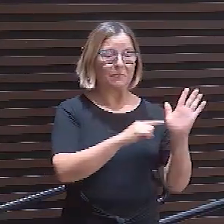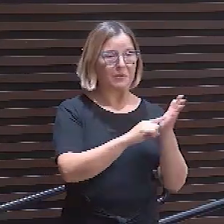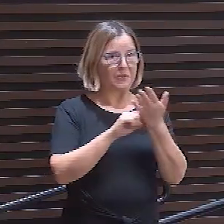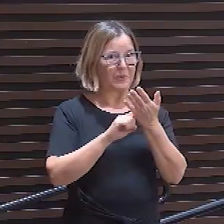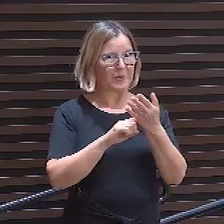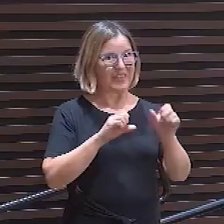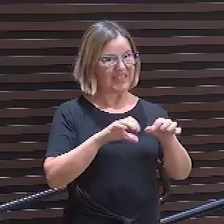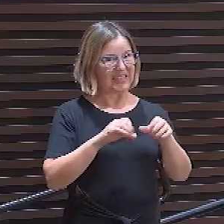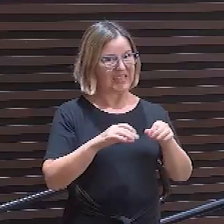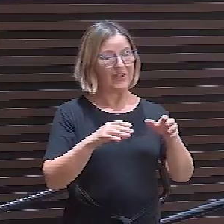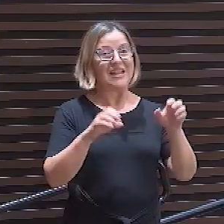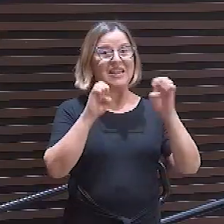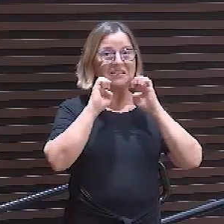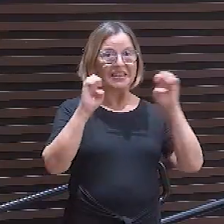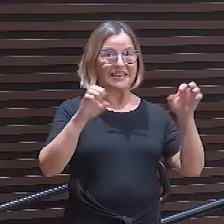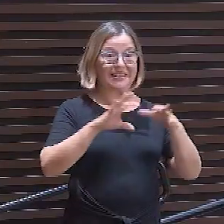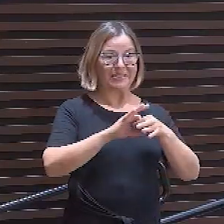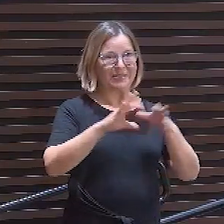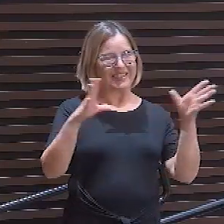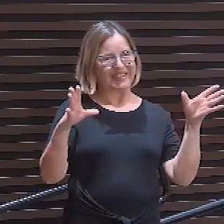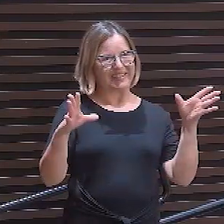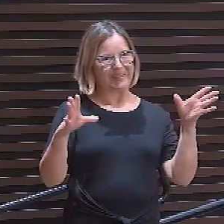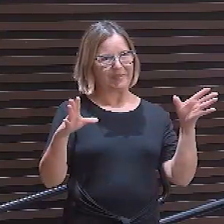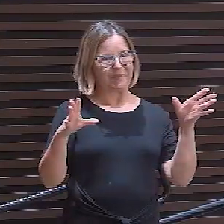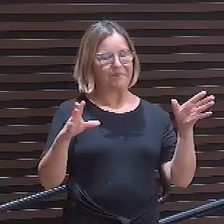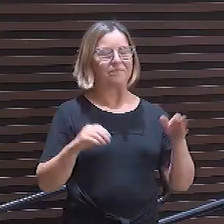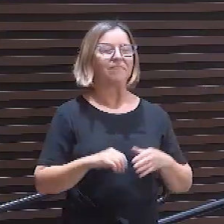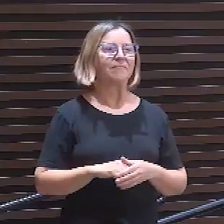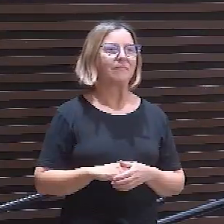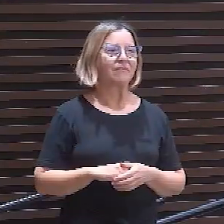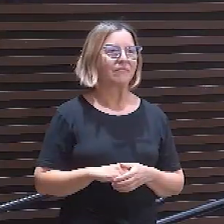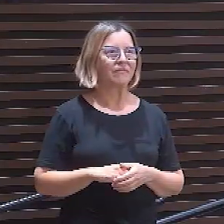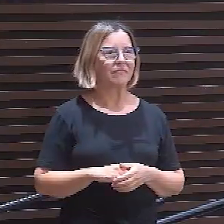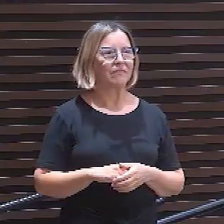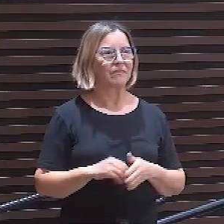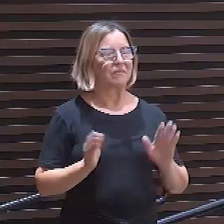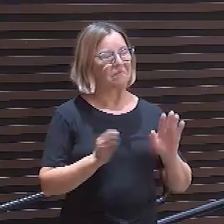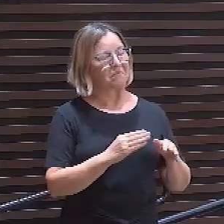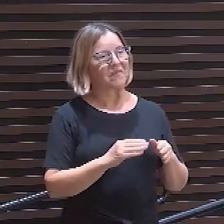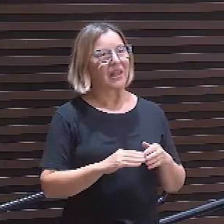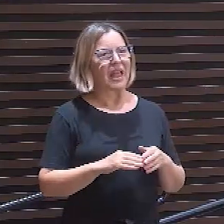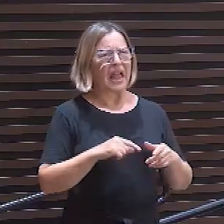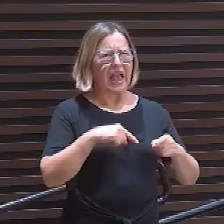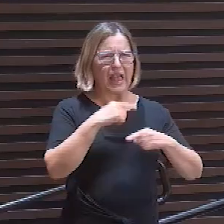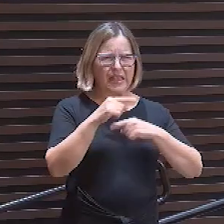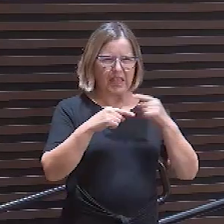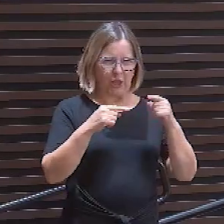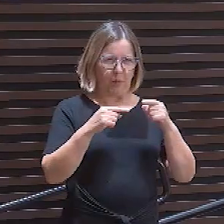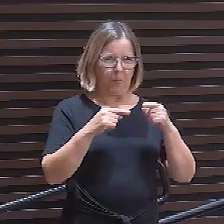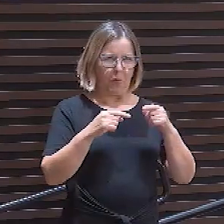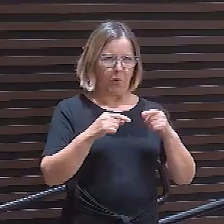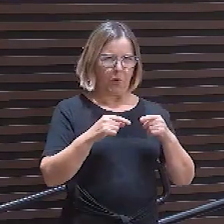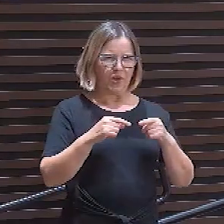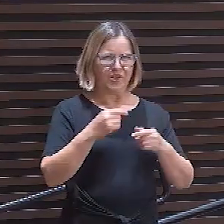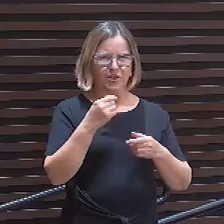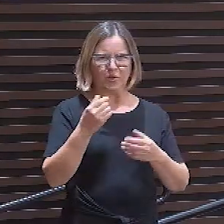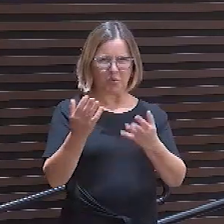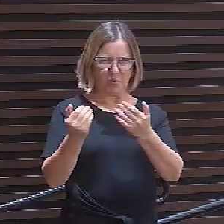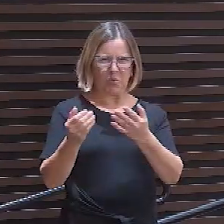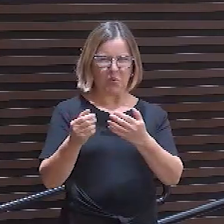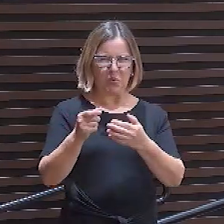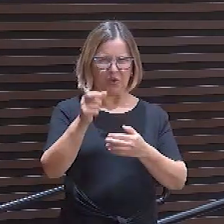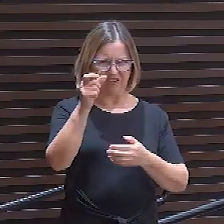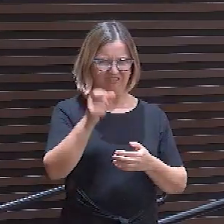de libertação. E depois de ele fazer toda aquela pantomima, eu,